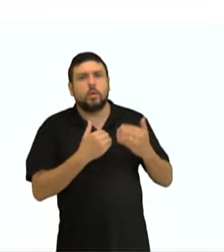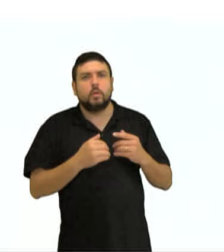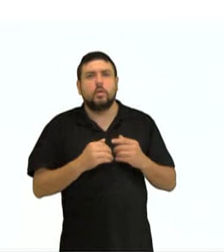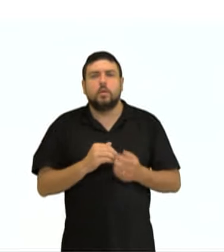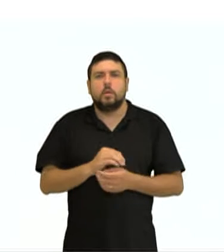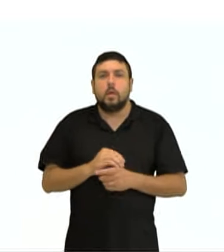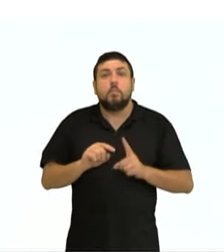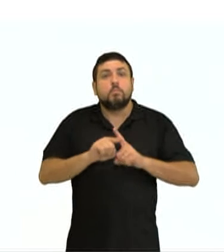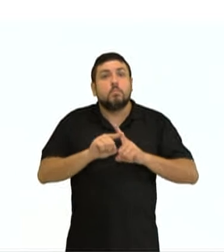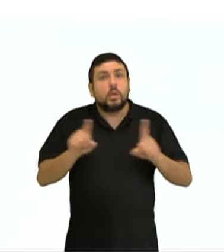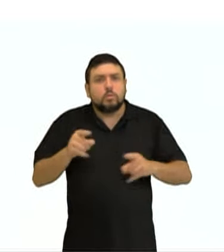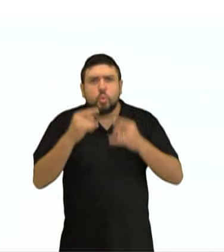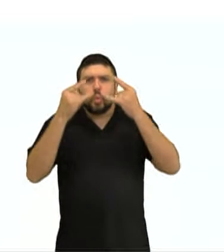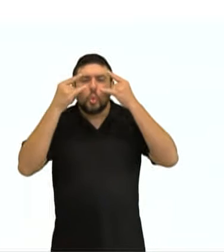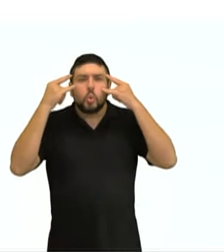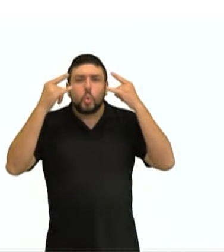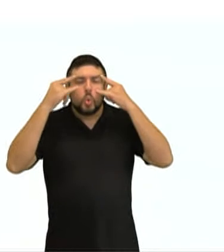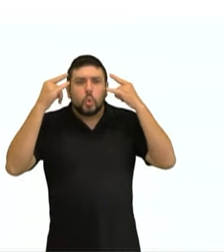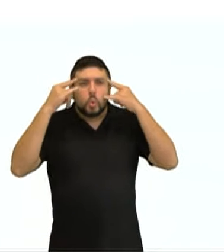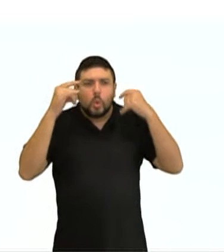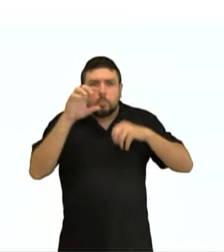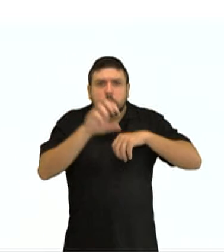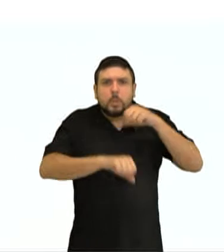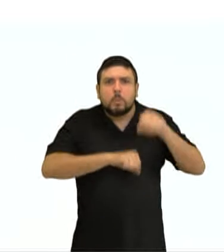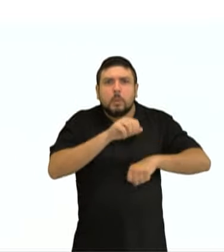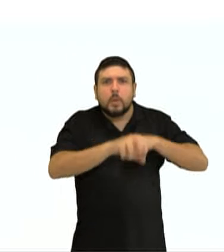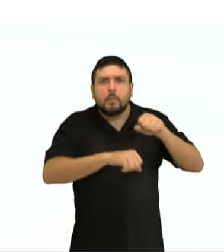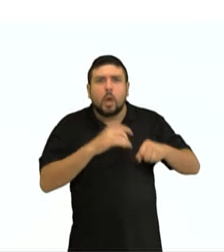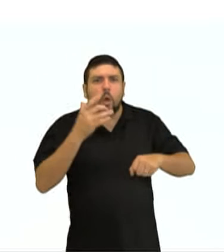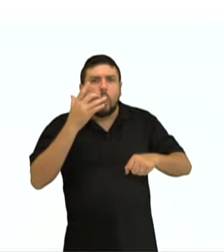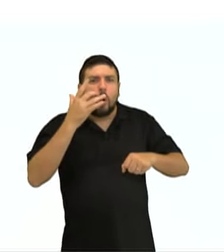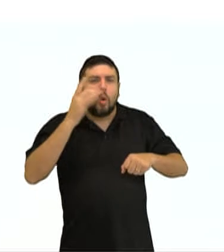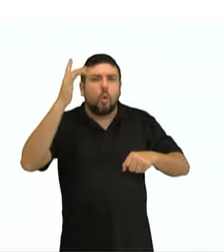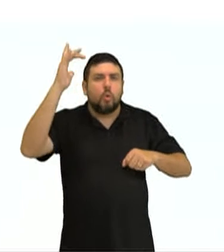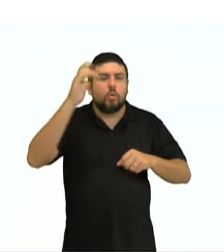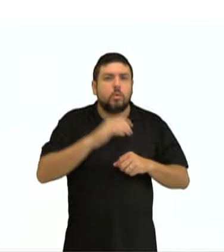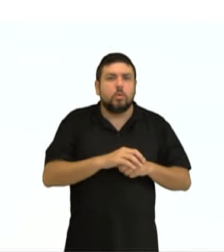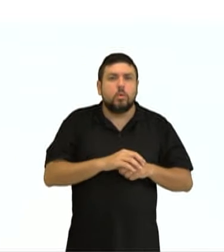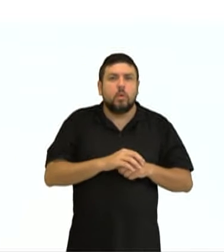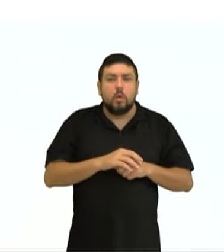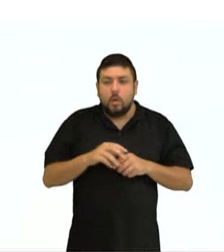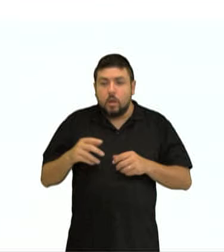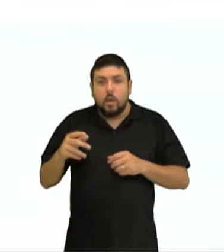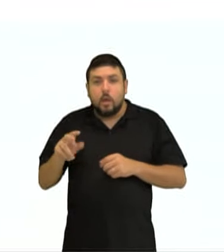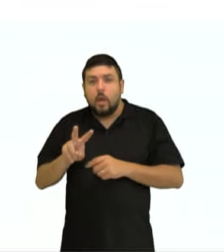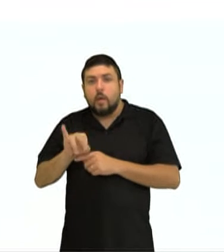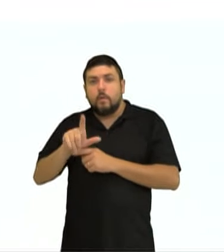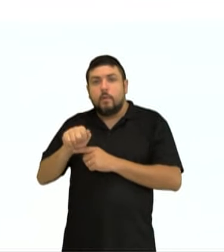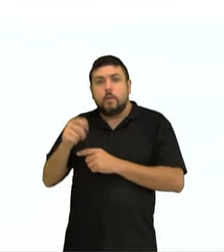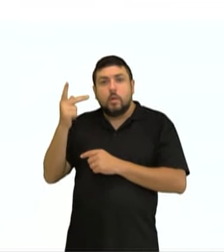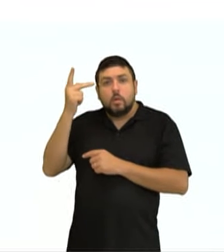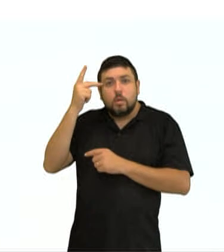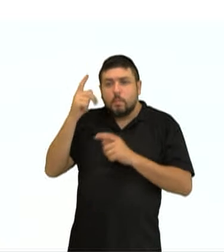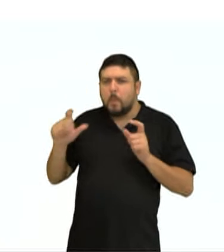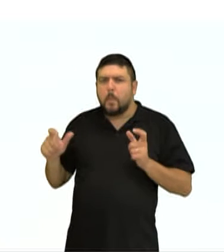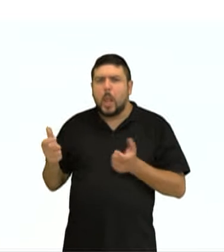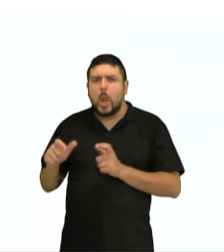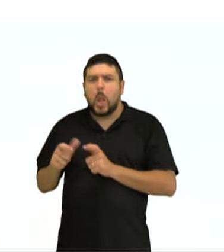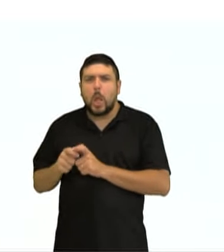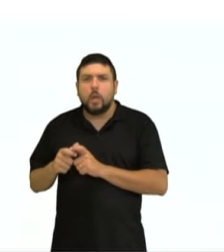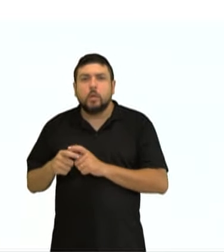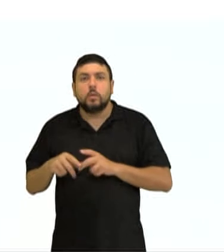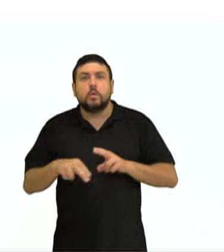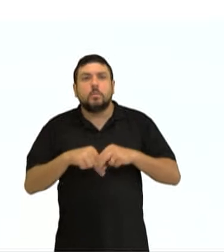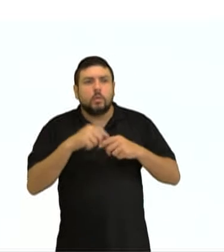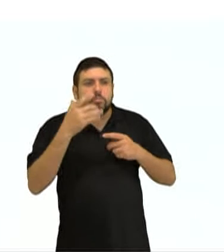ambição do lucro era tamanha que, às vezes, a vila de São Paulo se despovoava-se. Fascínio era grande demais.